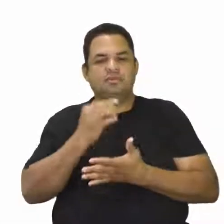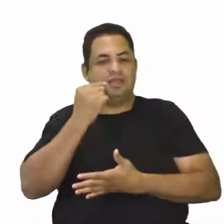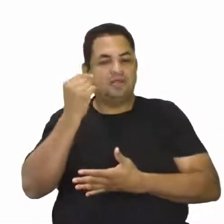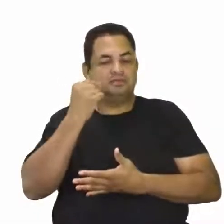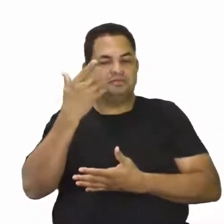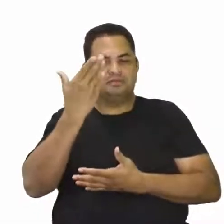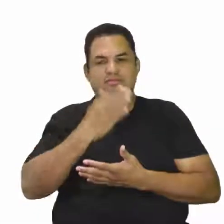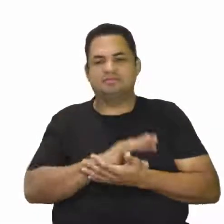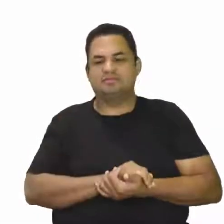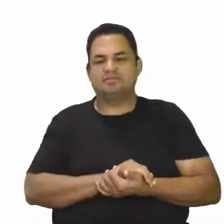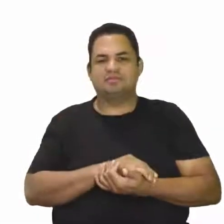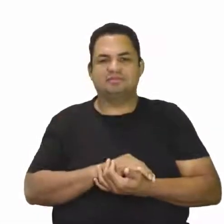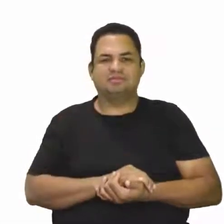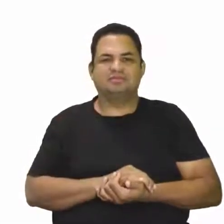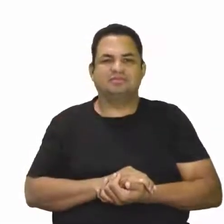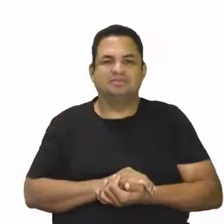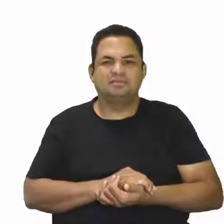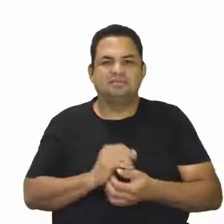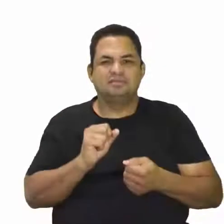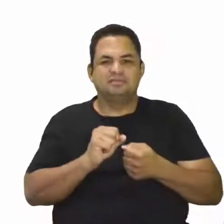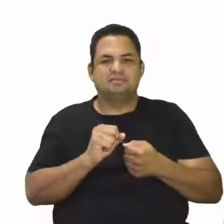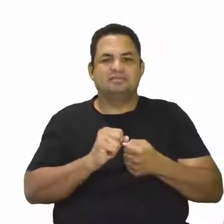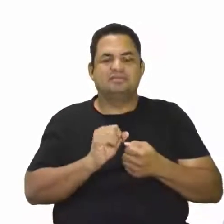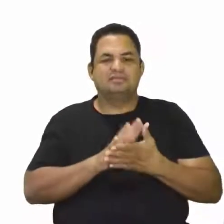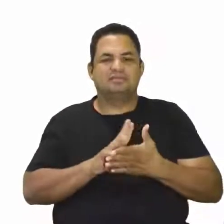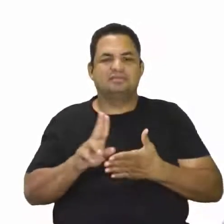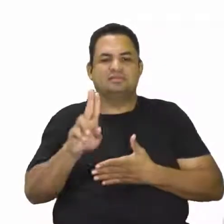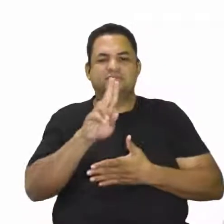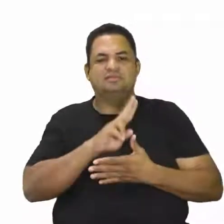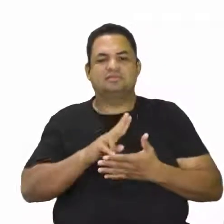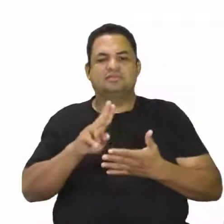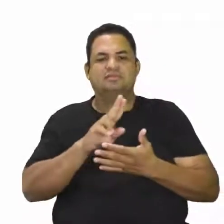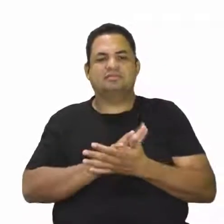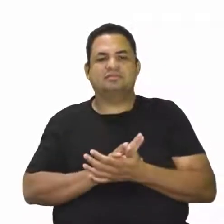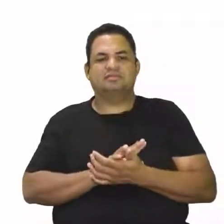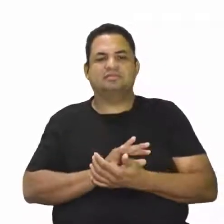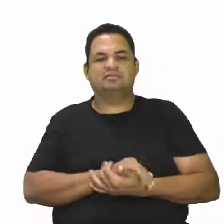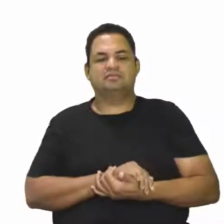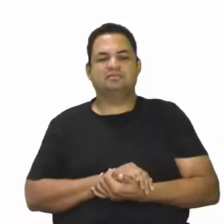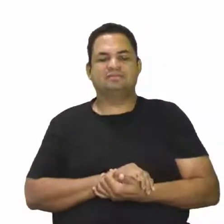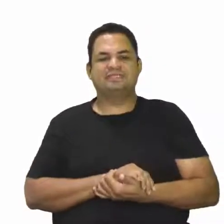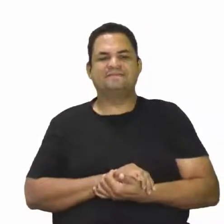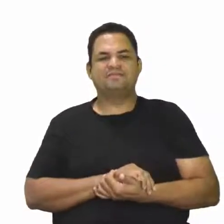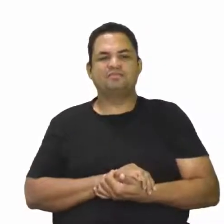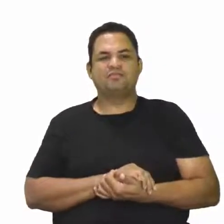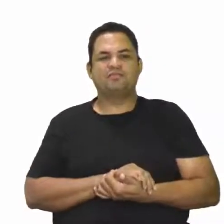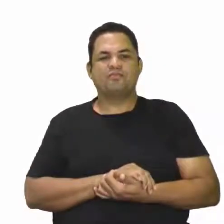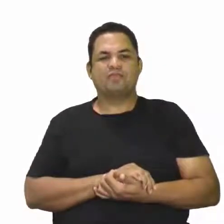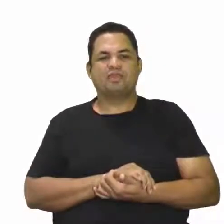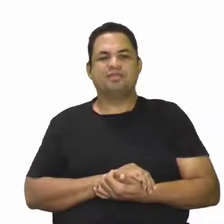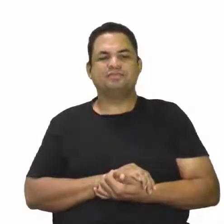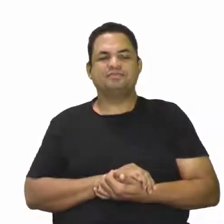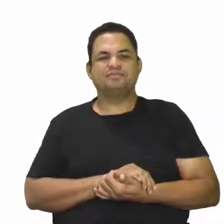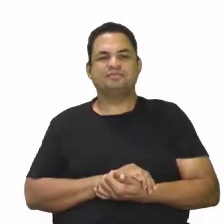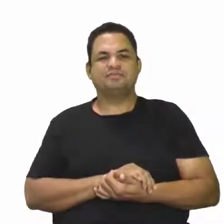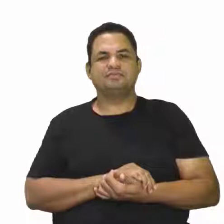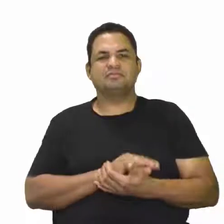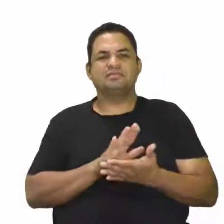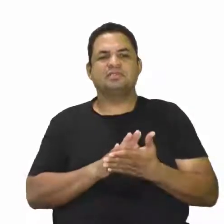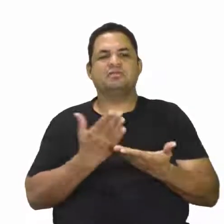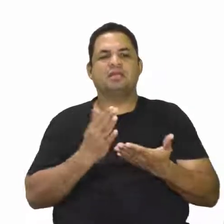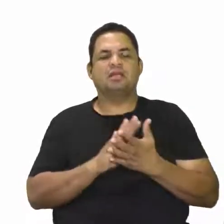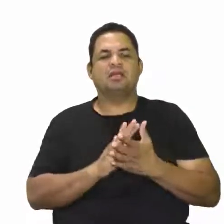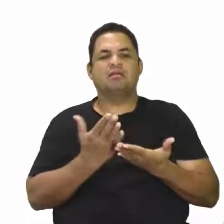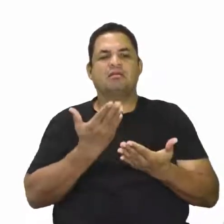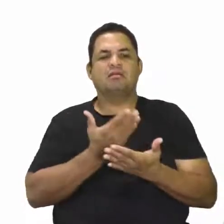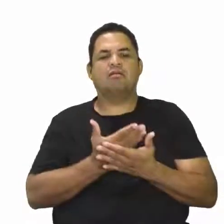Que ele fala ali, ele faz o uso do vos e é imenso, né? Uhum. Nós também chegamos na última aula